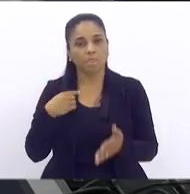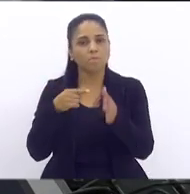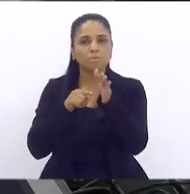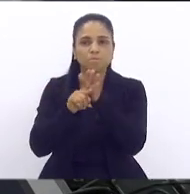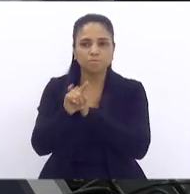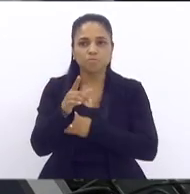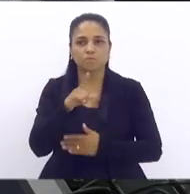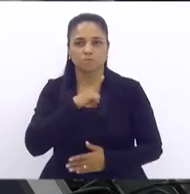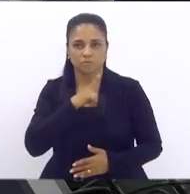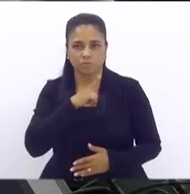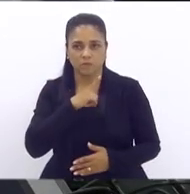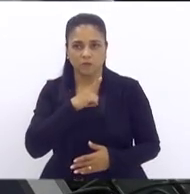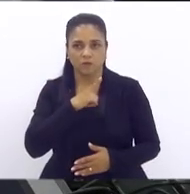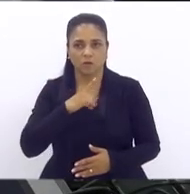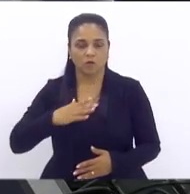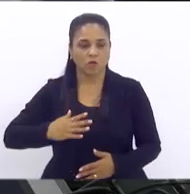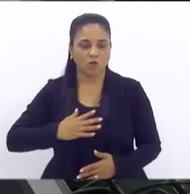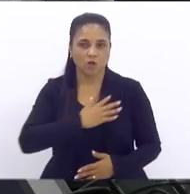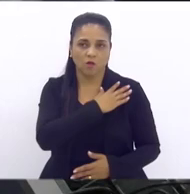Perdão, é coronel ou é capitão?